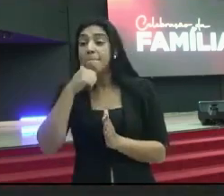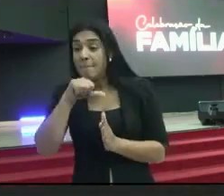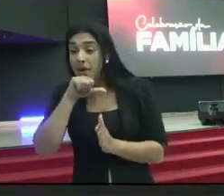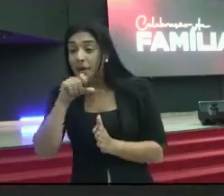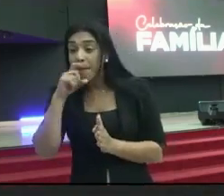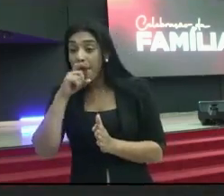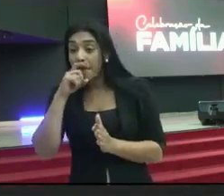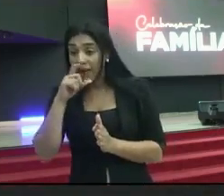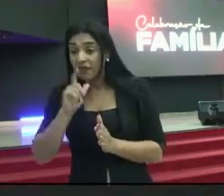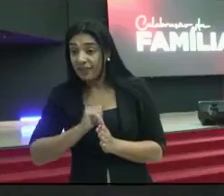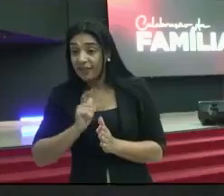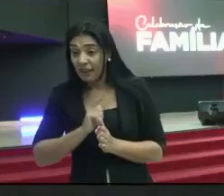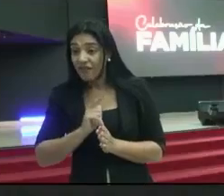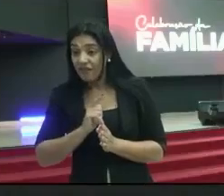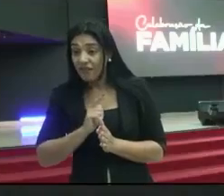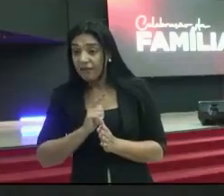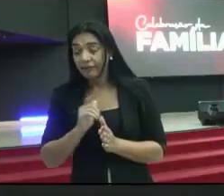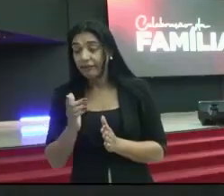novidade.